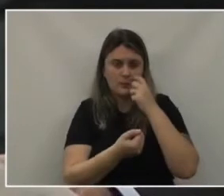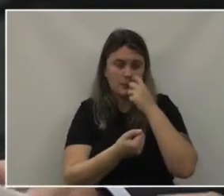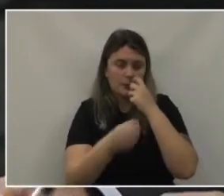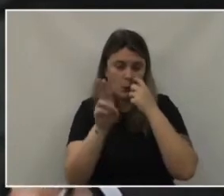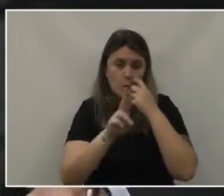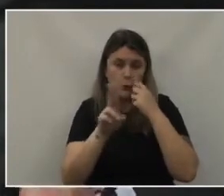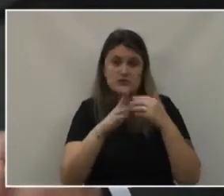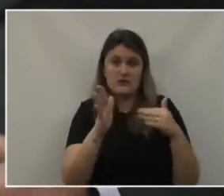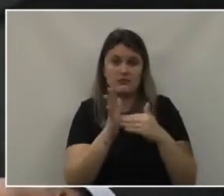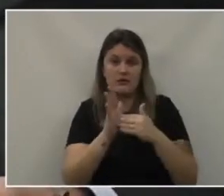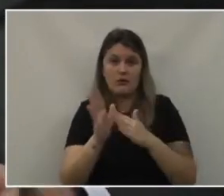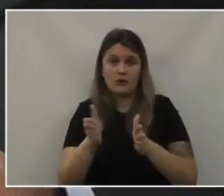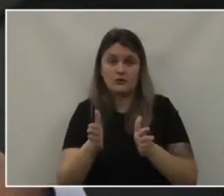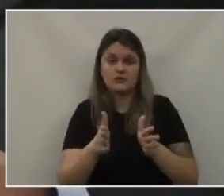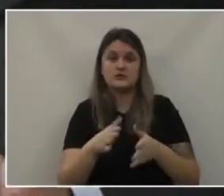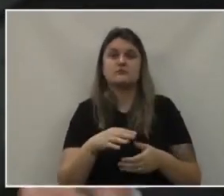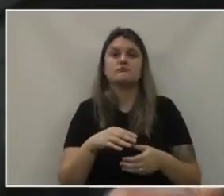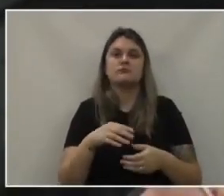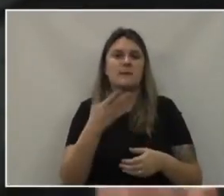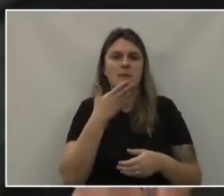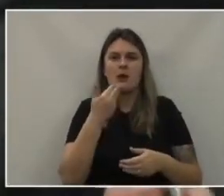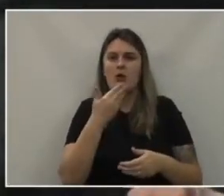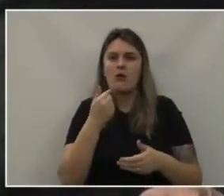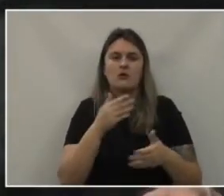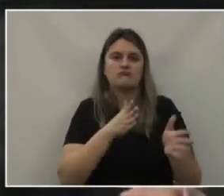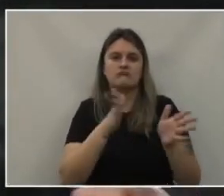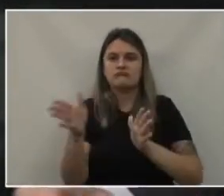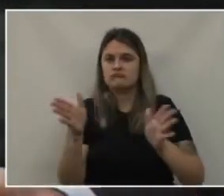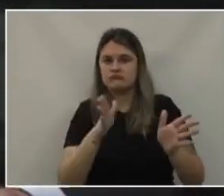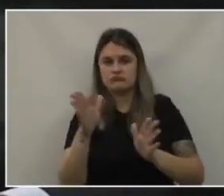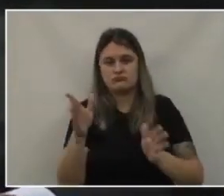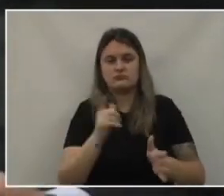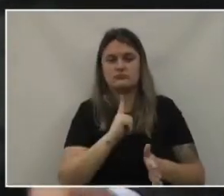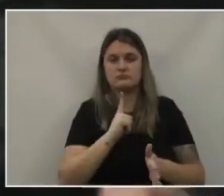hoje esse transporte, transformando-se aí